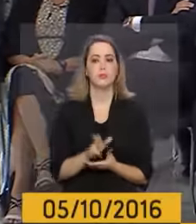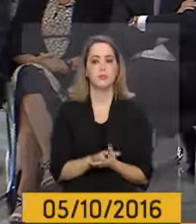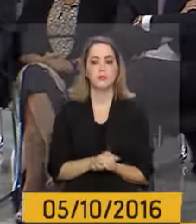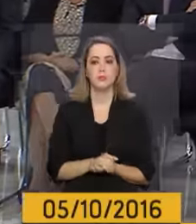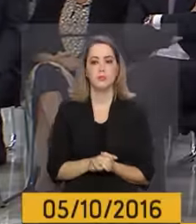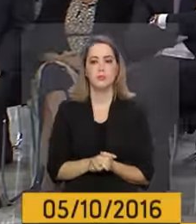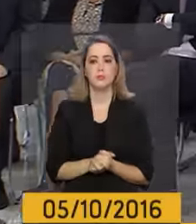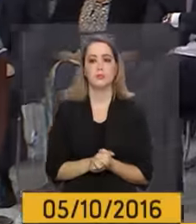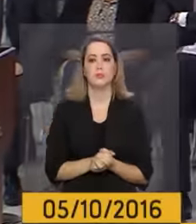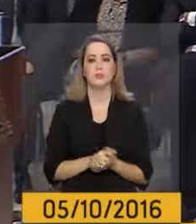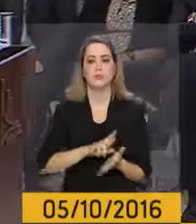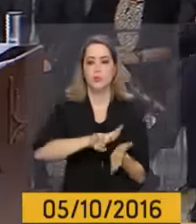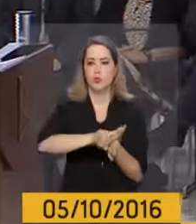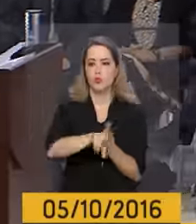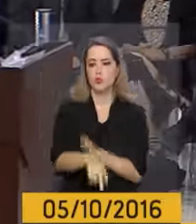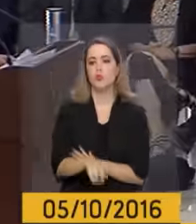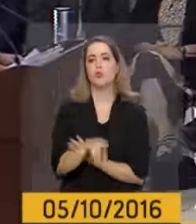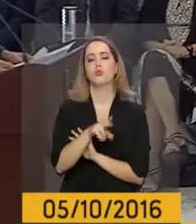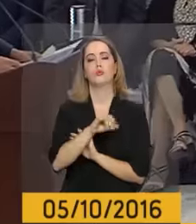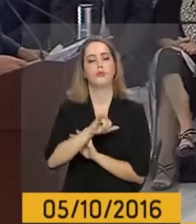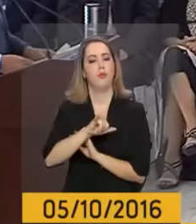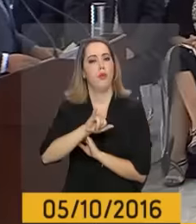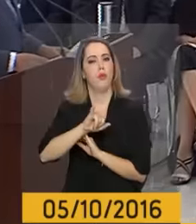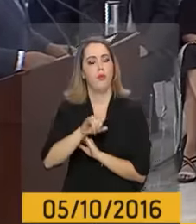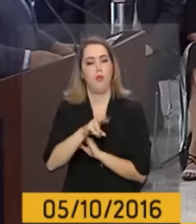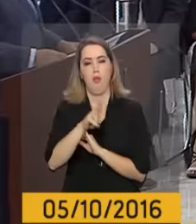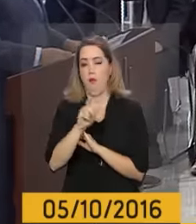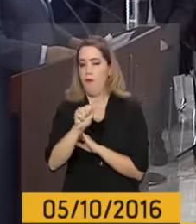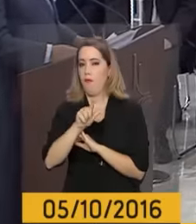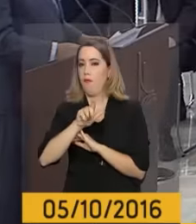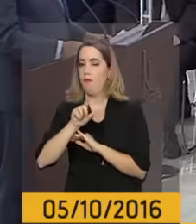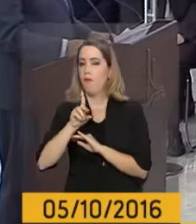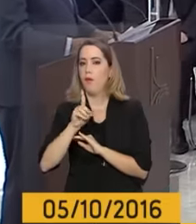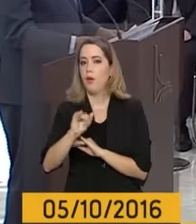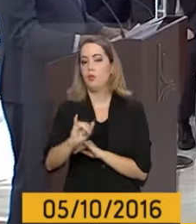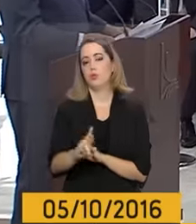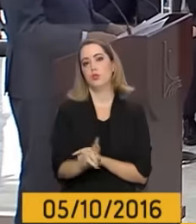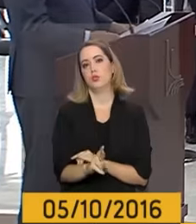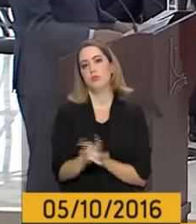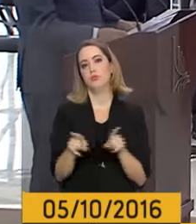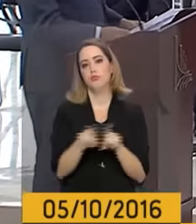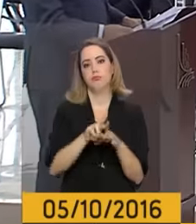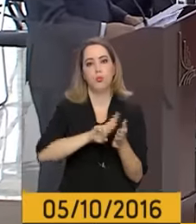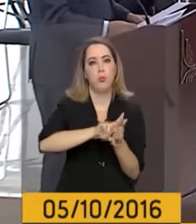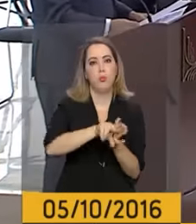Pereira, Valdir Colato, Antônio Brito, Eduardo,